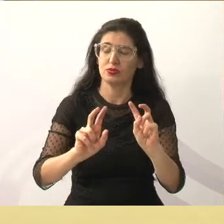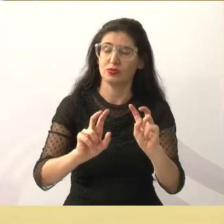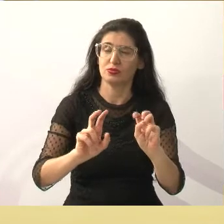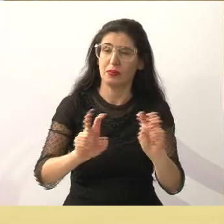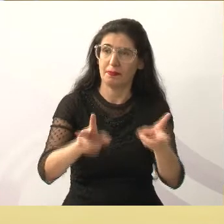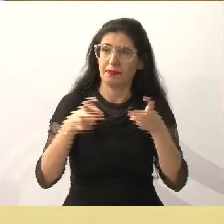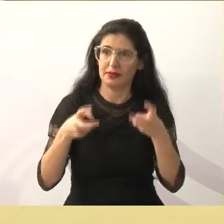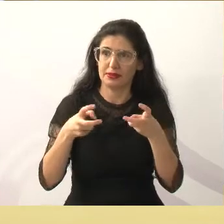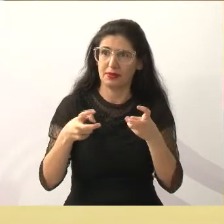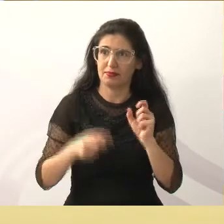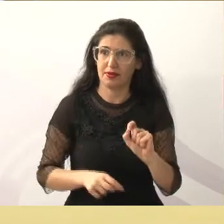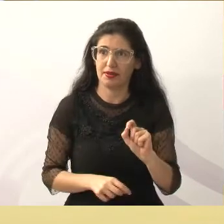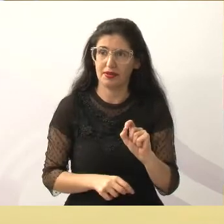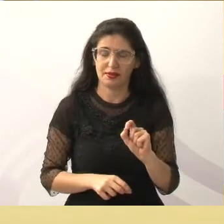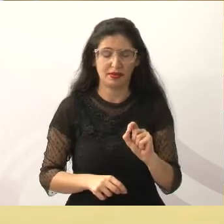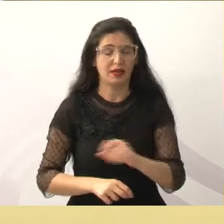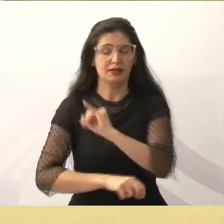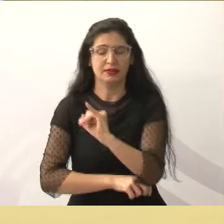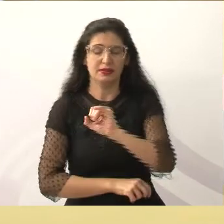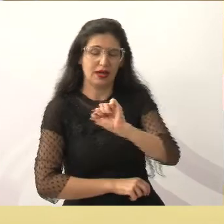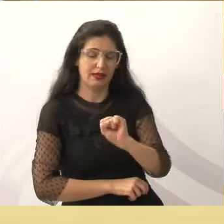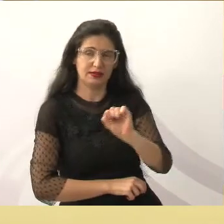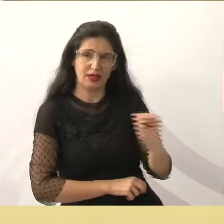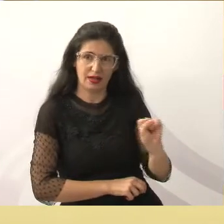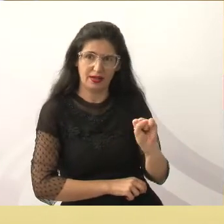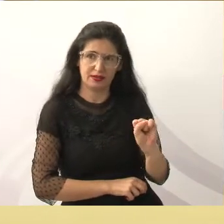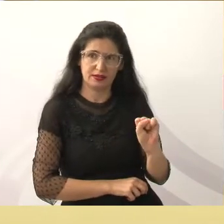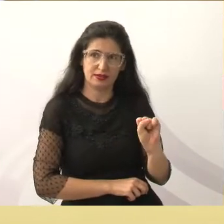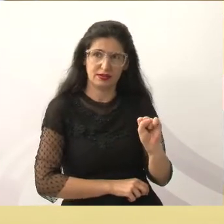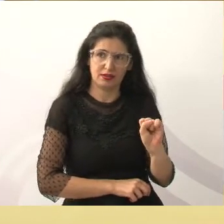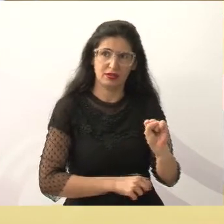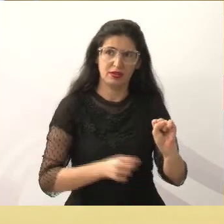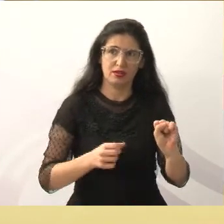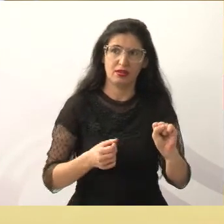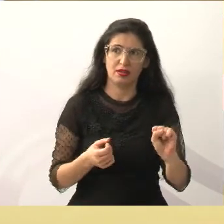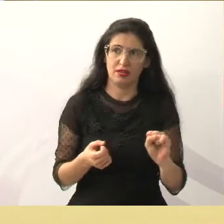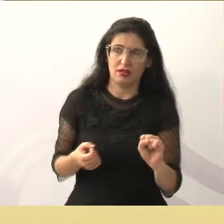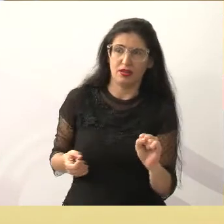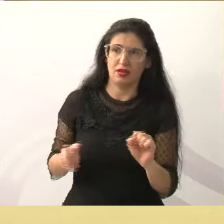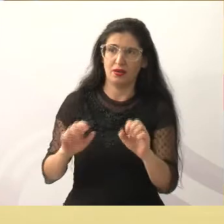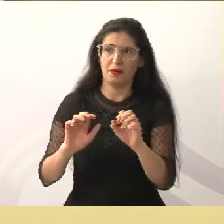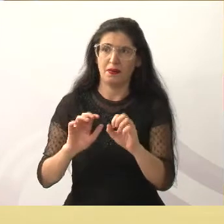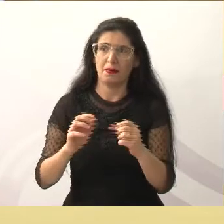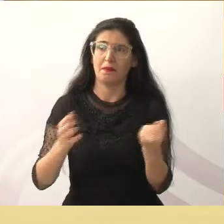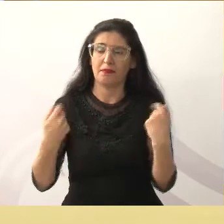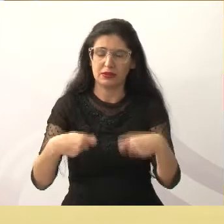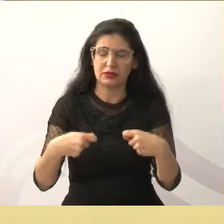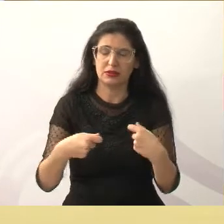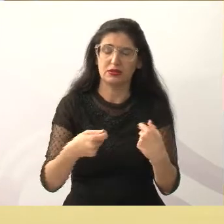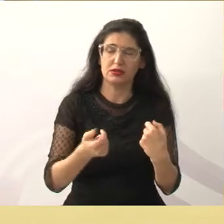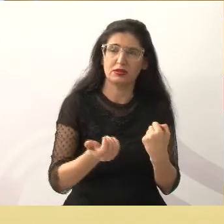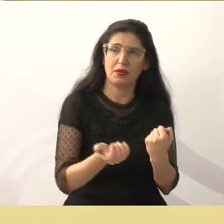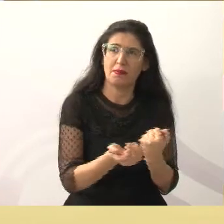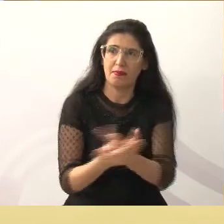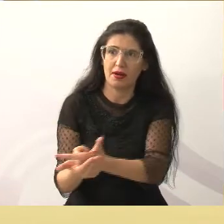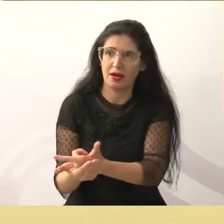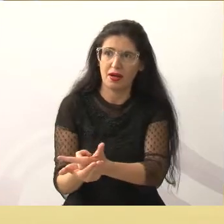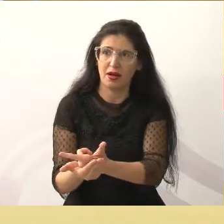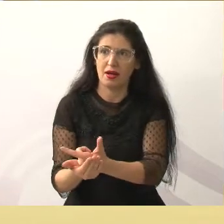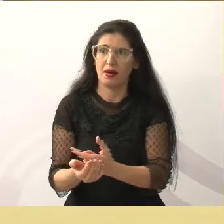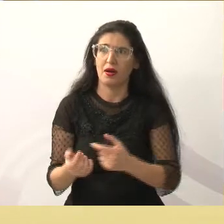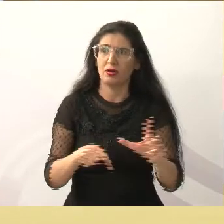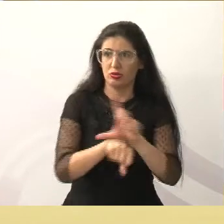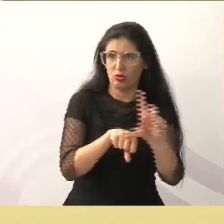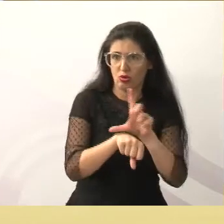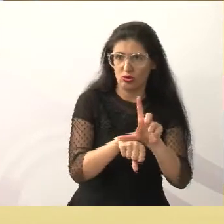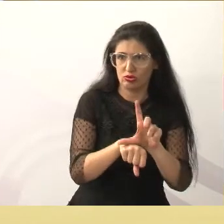orçamento público que vem do ISS, é o que vem do que é gasto nos pontos comerciais do município. Então, assim, nós não estamos